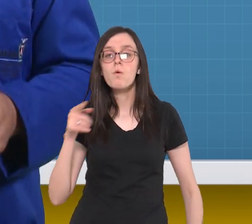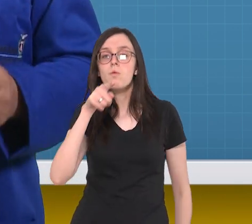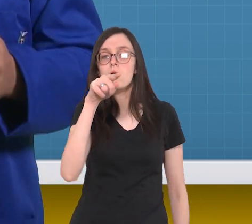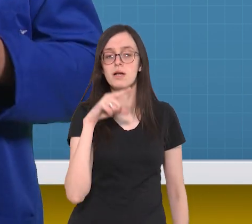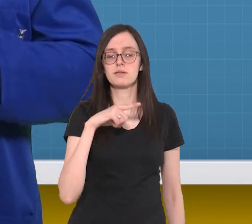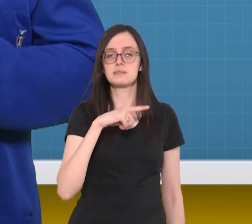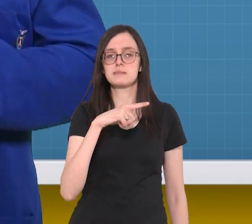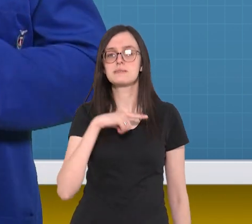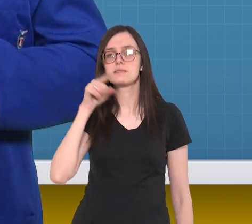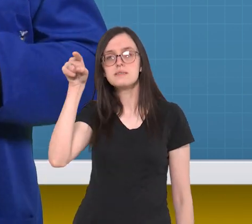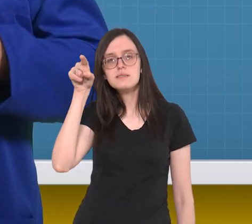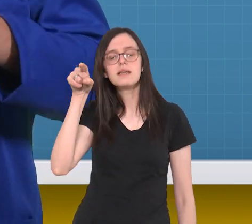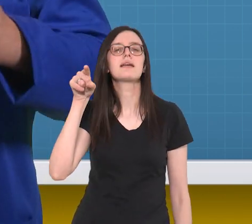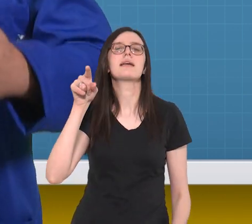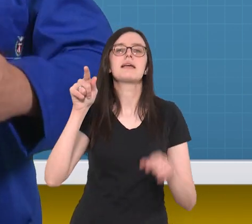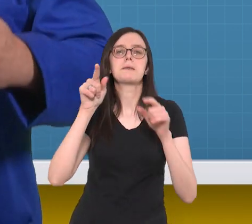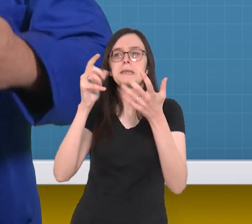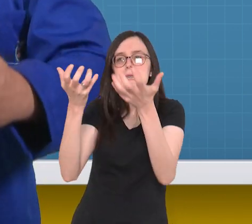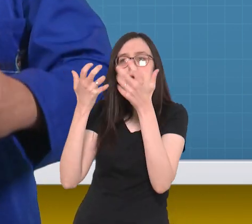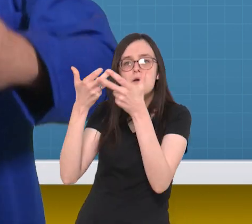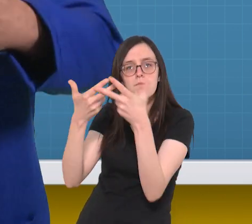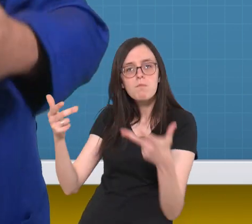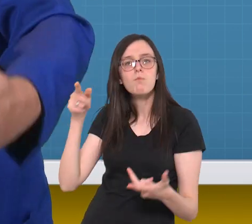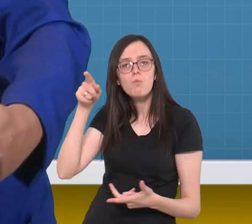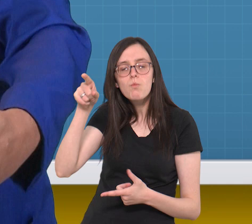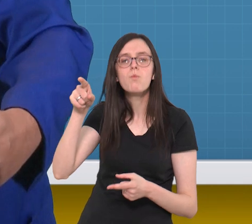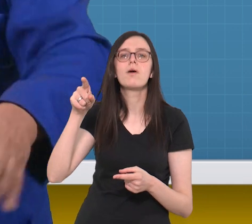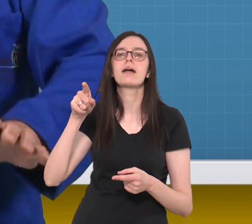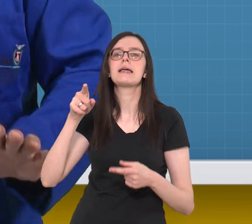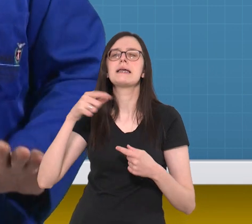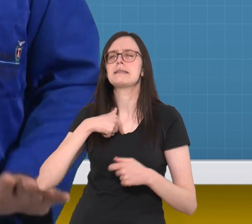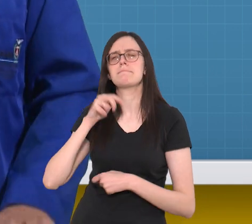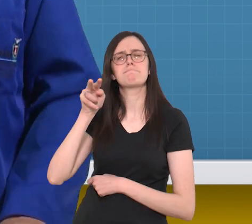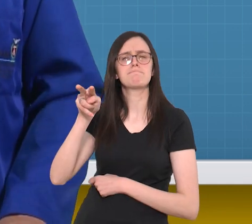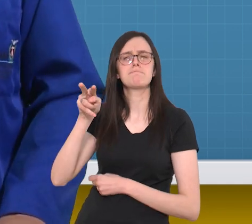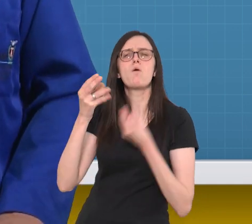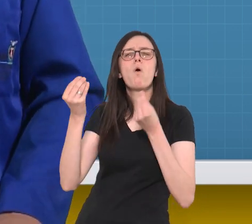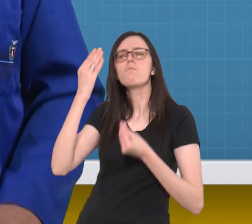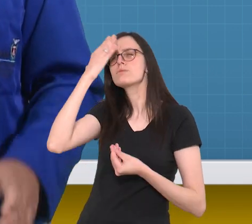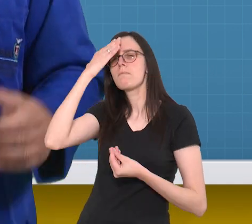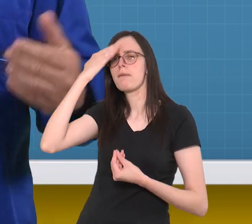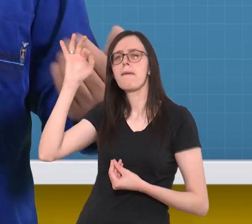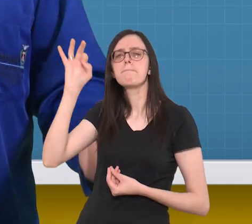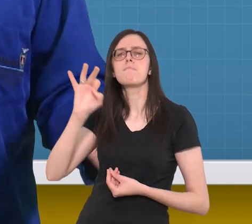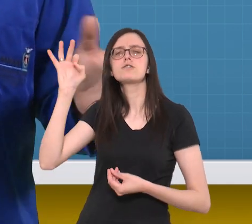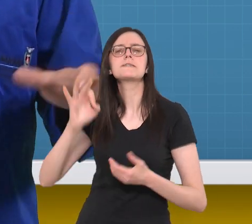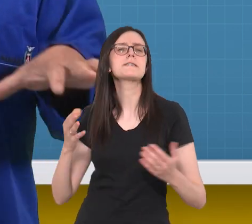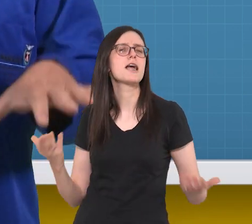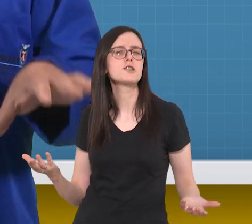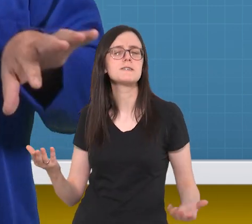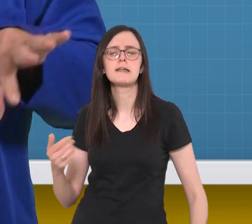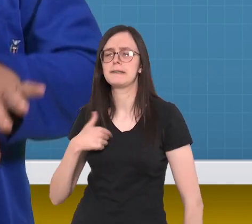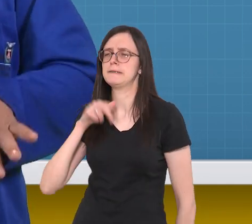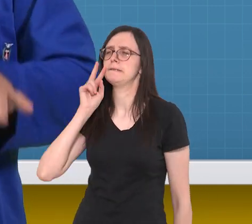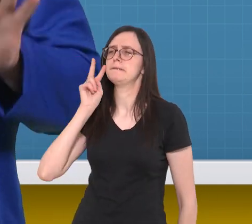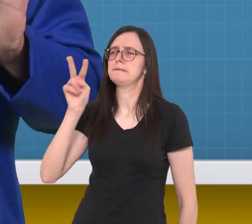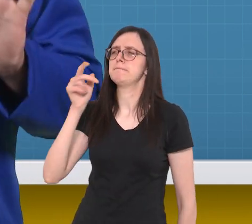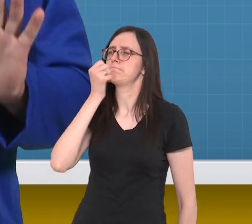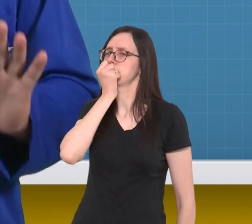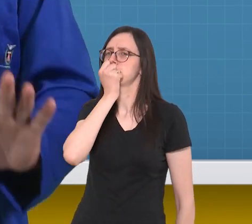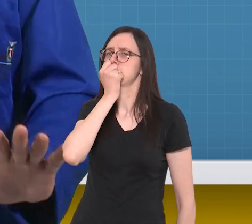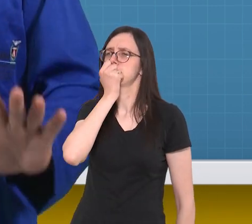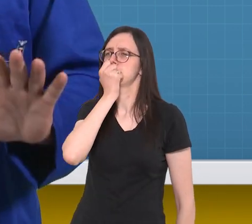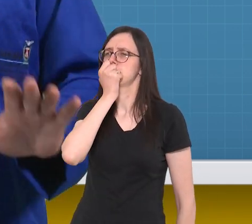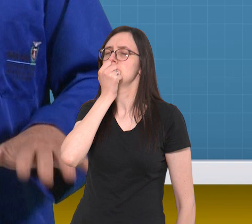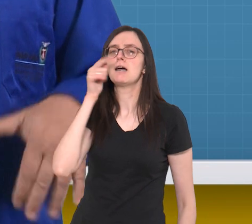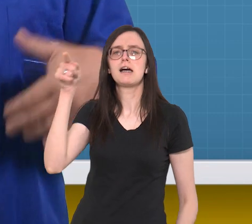tiver um valor e você quer saber dele a porcentagem, ou seja, eu quero saber neste caso